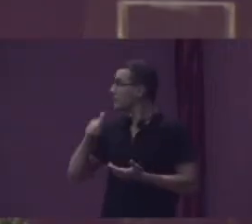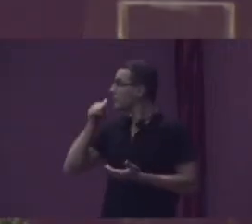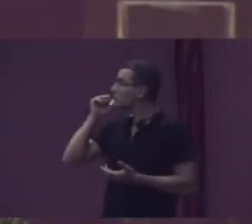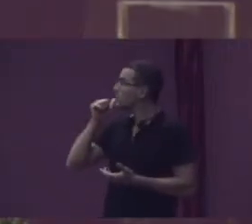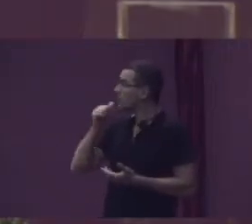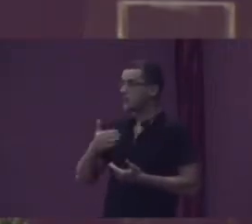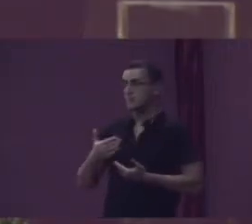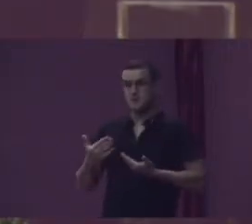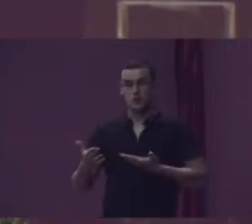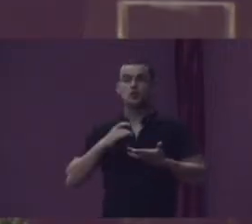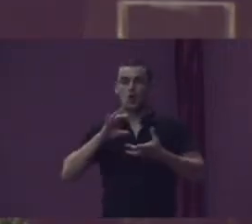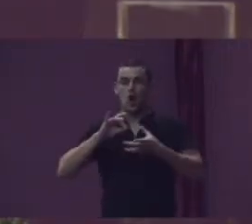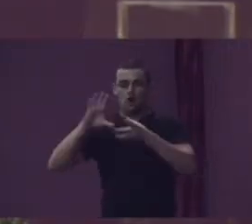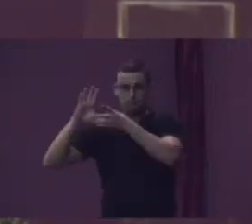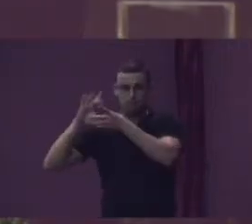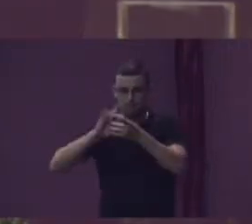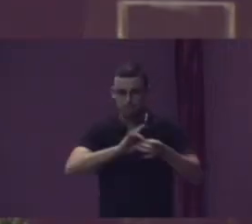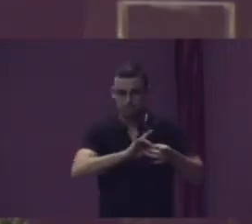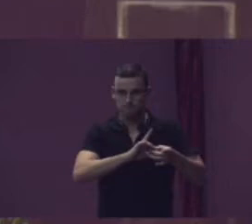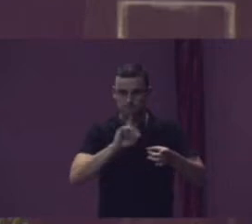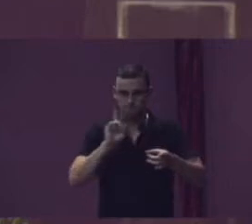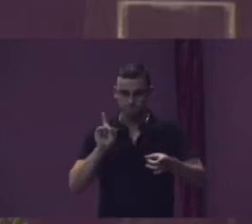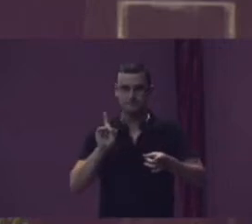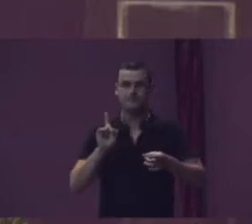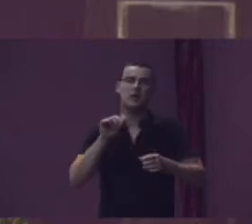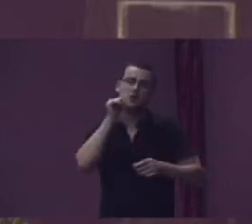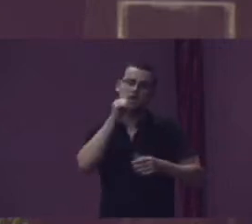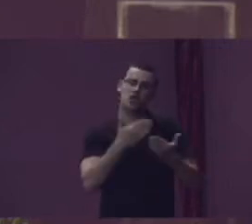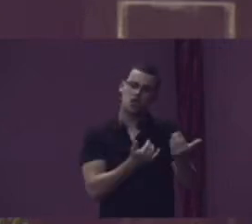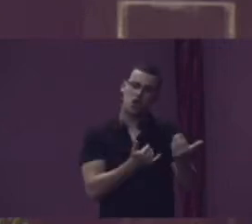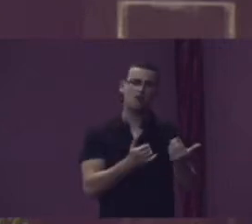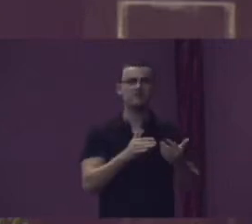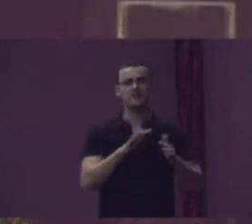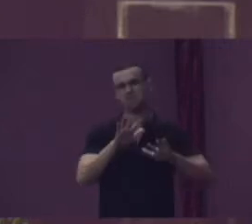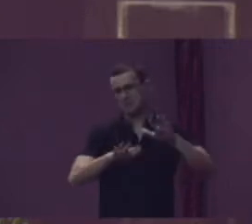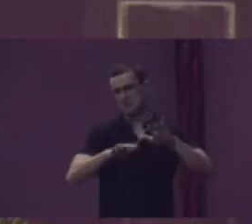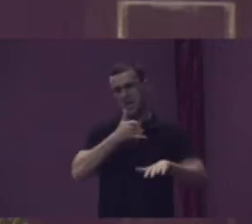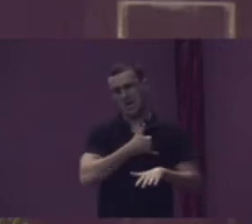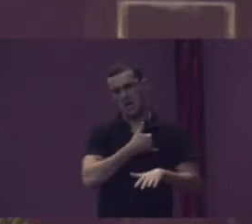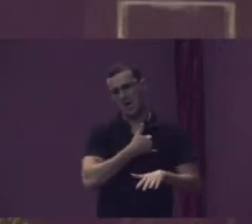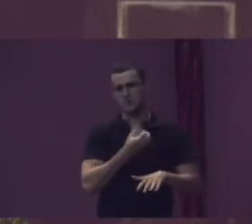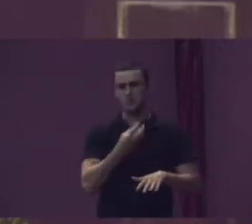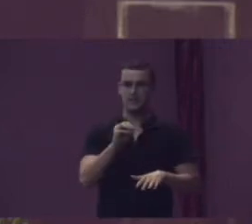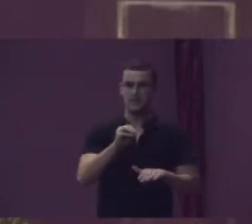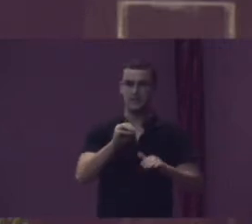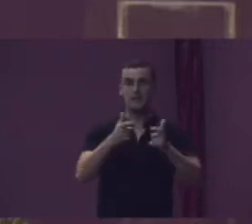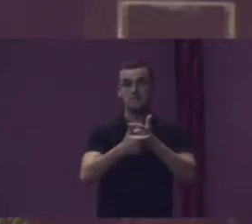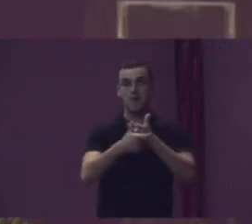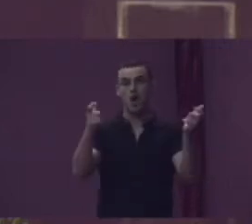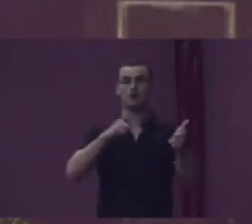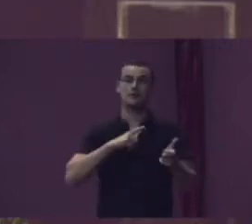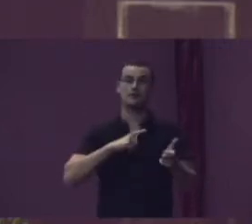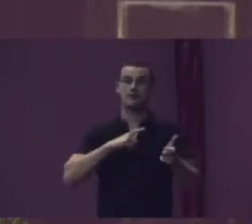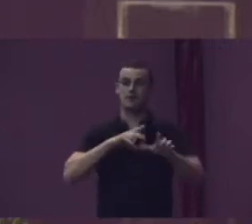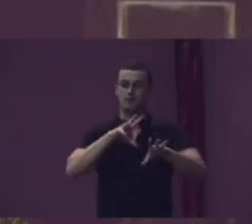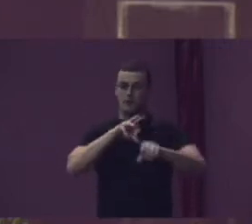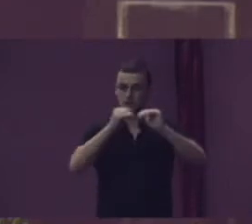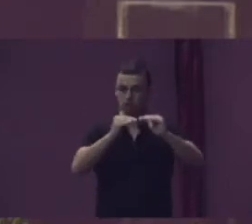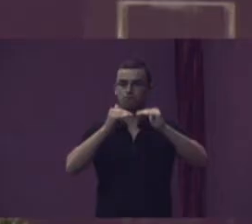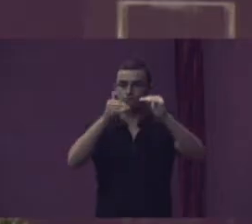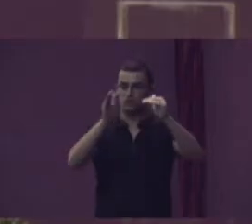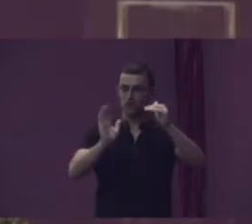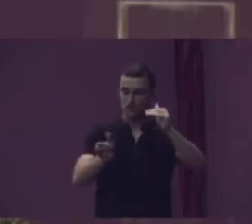contextualizar, essas mulheres, elas são jovens, têm em média 30 anos, em maioria têm nível superior, exercem